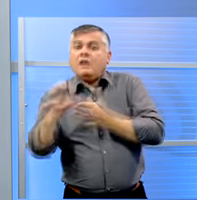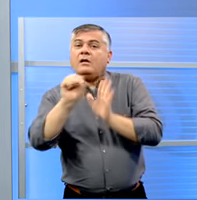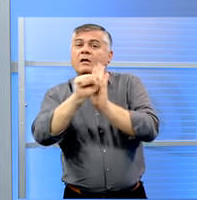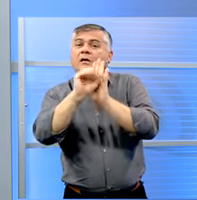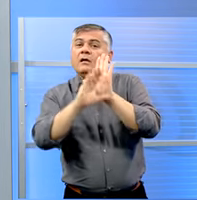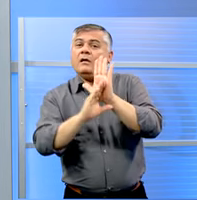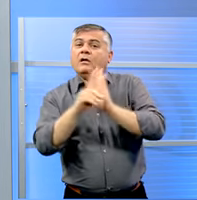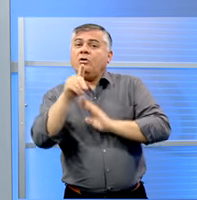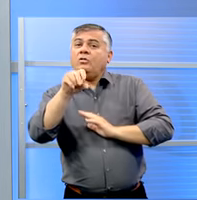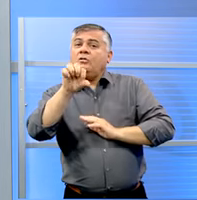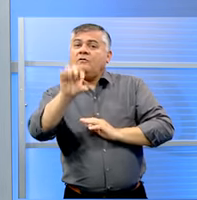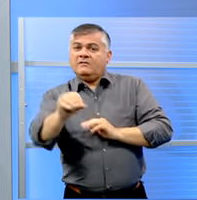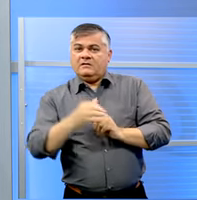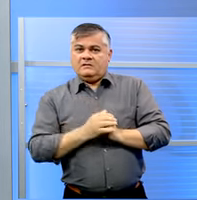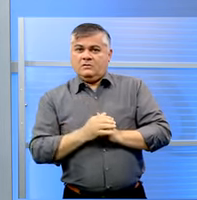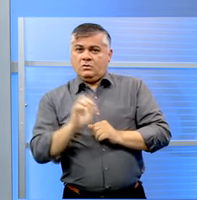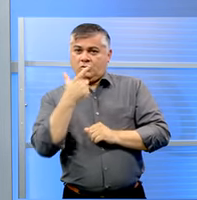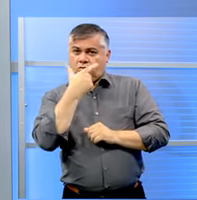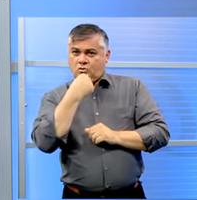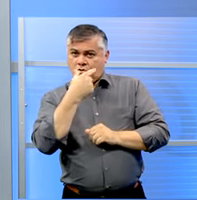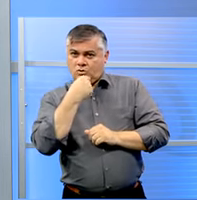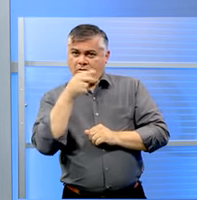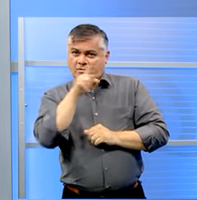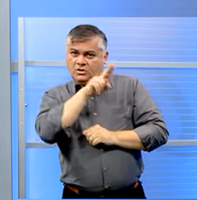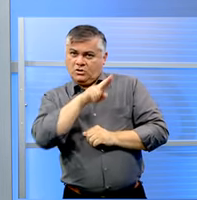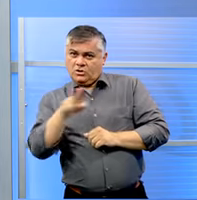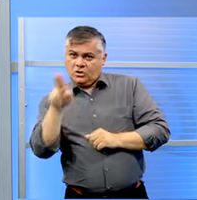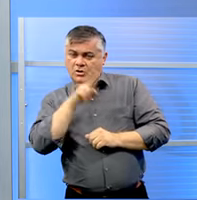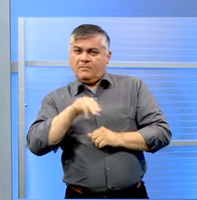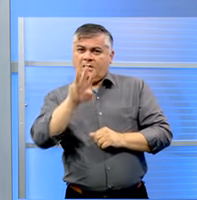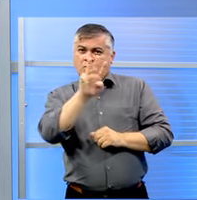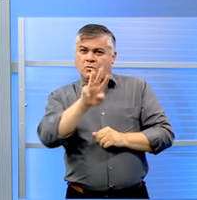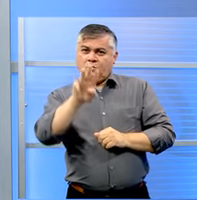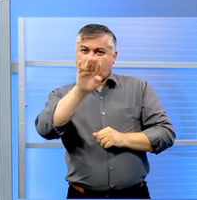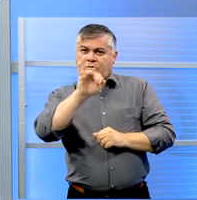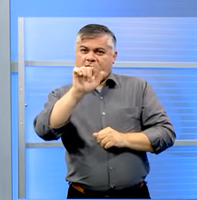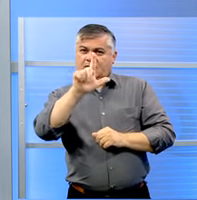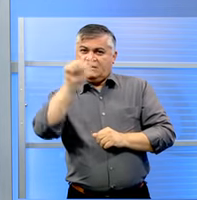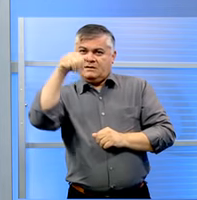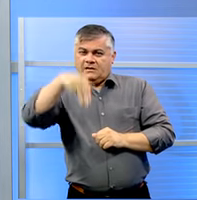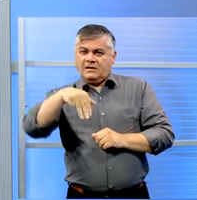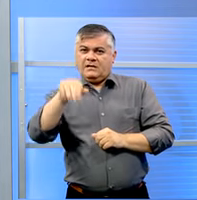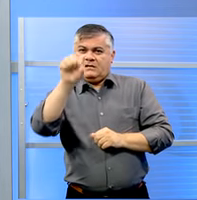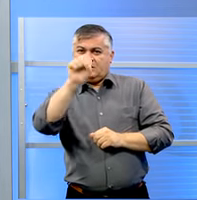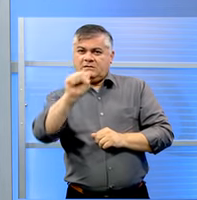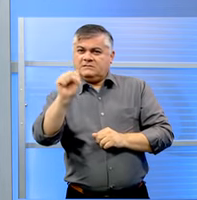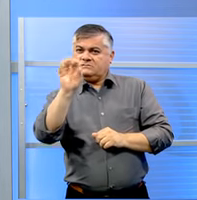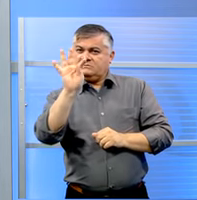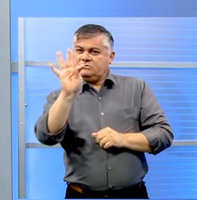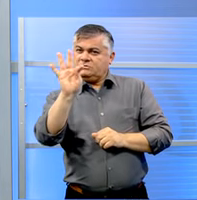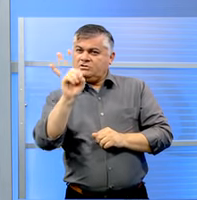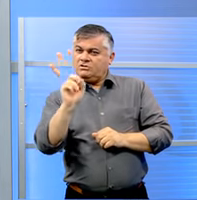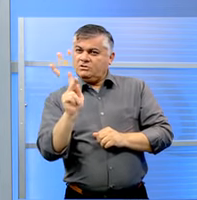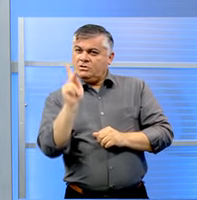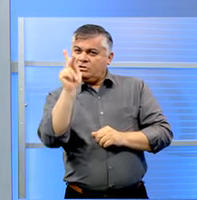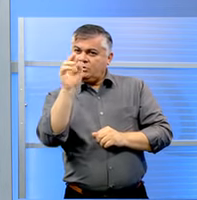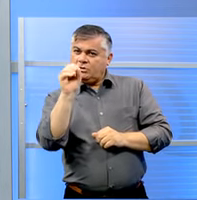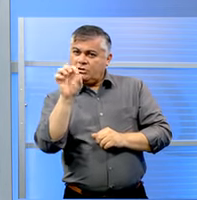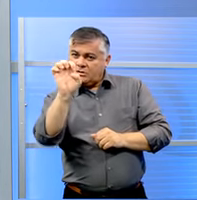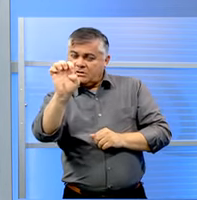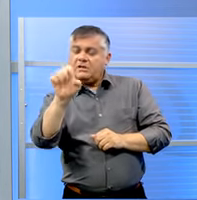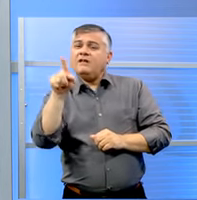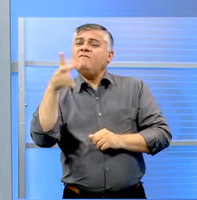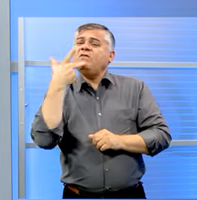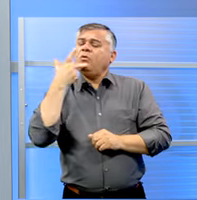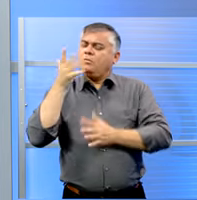20. William Stockley, ele deu início a essa pesquisa, dizendo que a língua de sinais, ela tinha que ser considerada